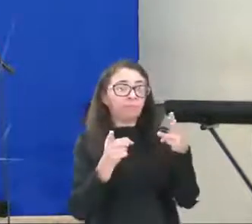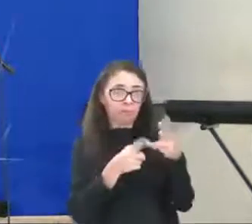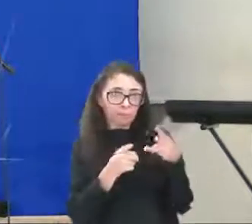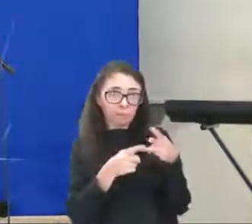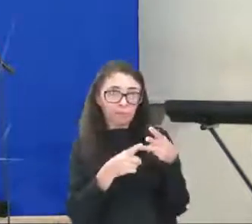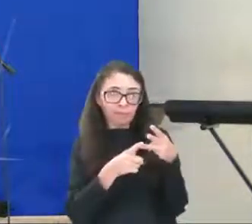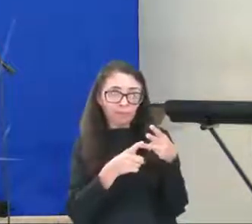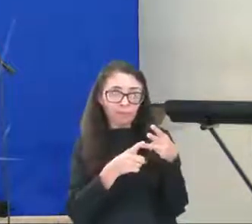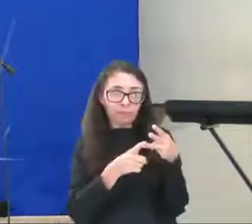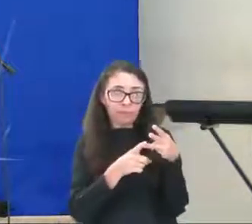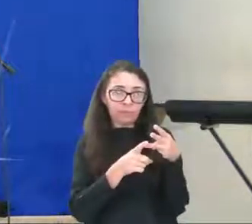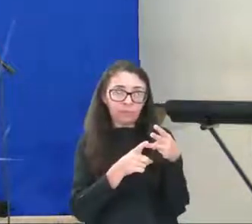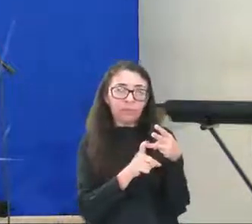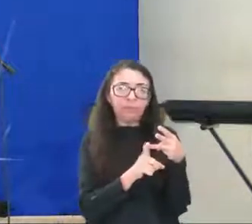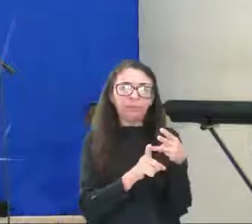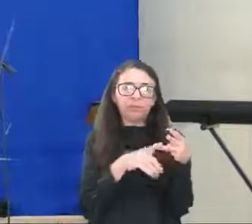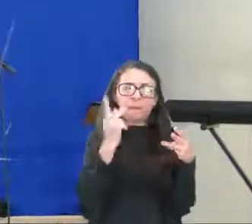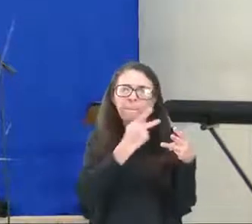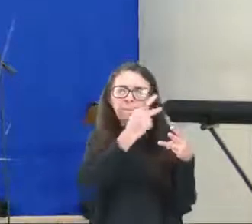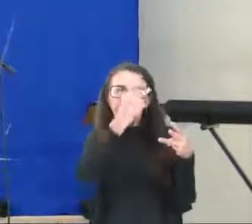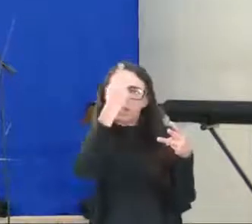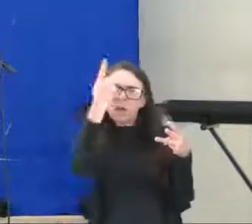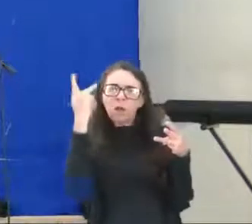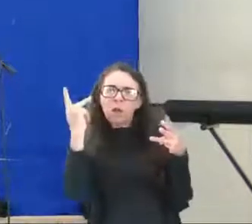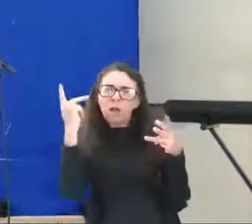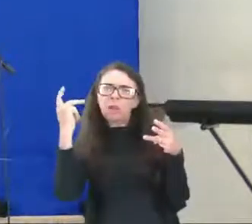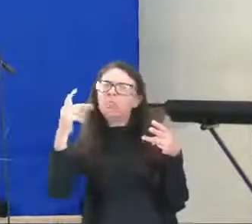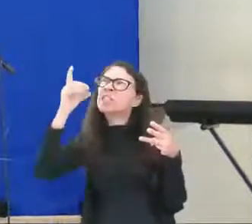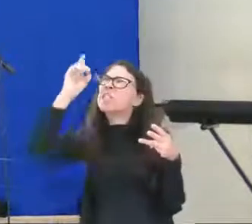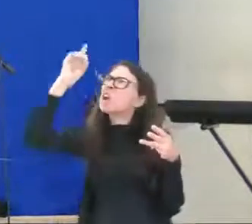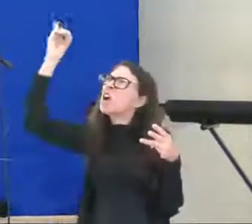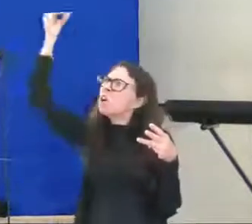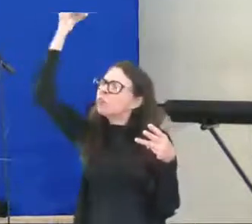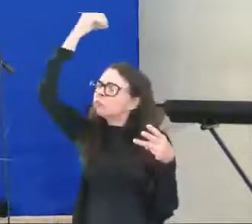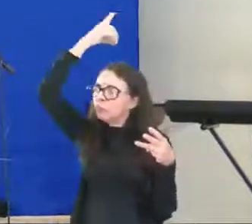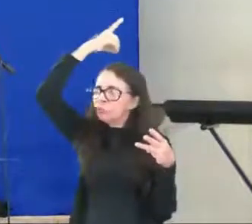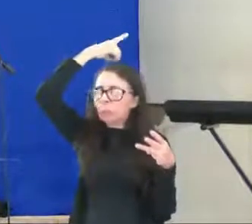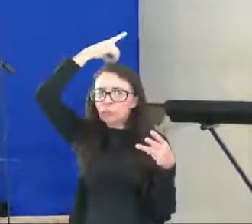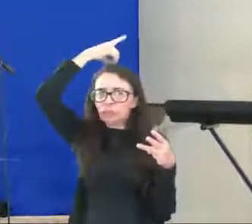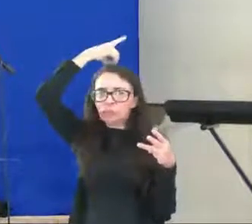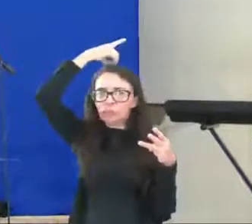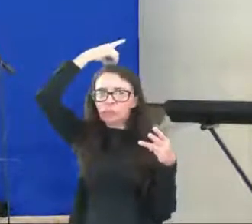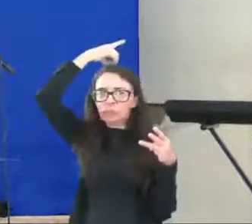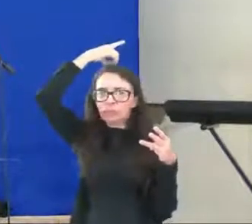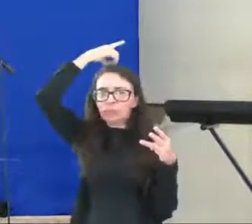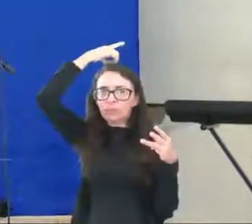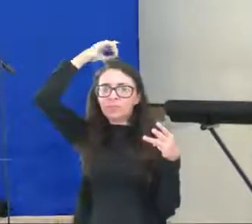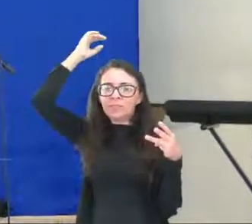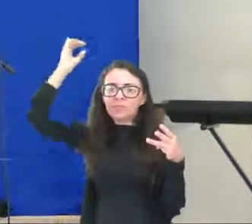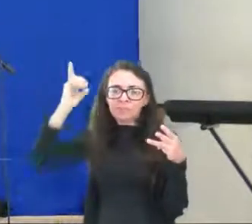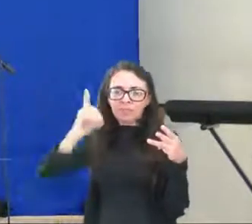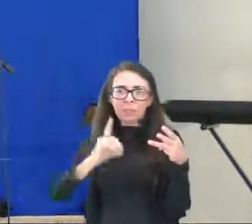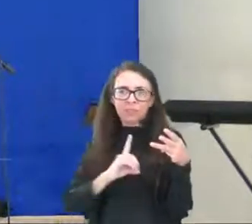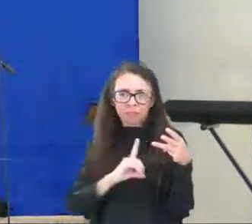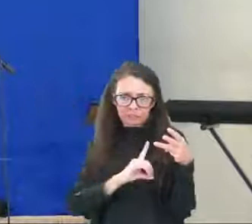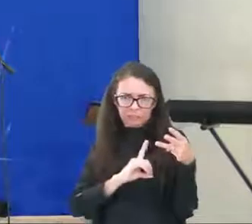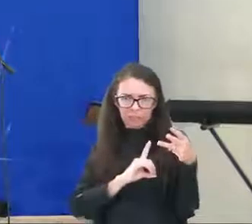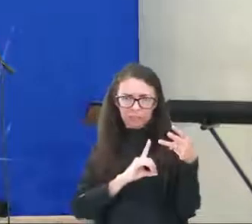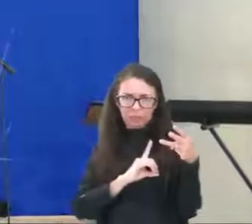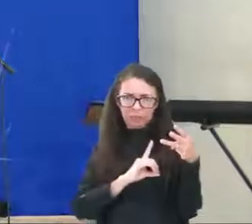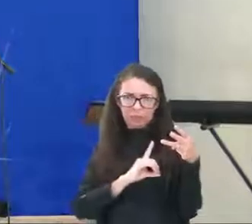O Espírito é quem decide a quem dar tarefas. O Espírito. E também quem capacita os